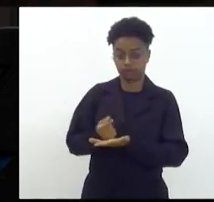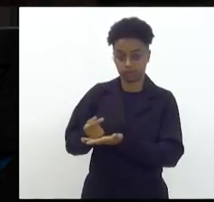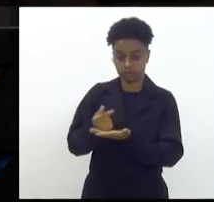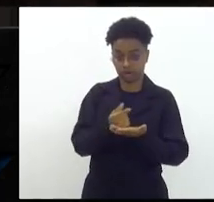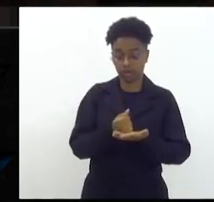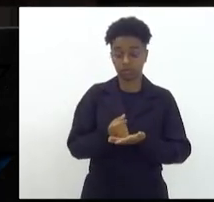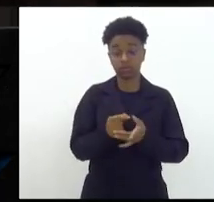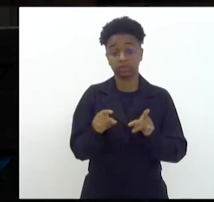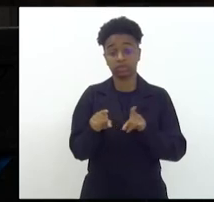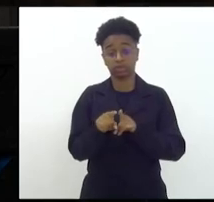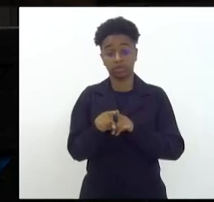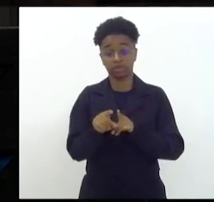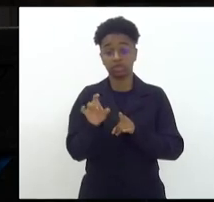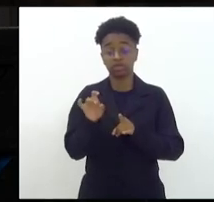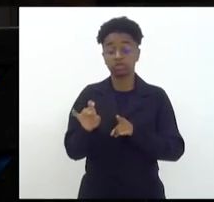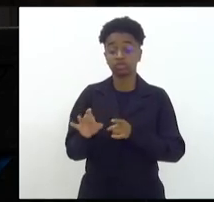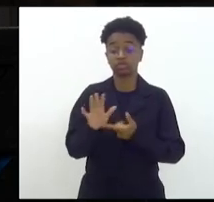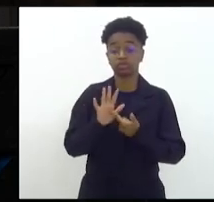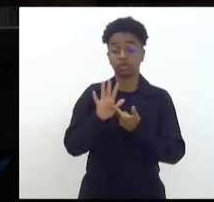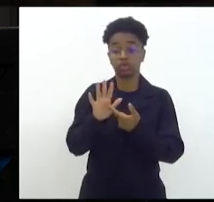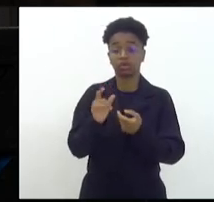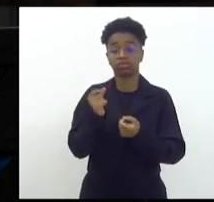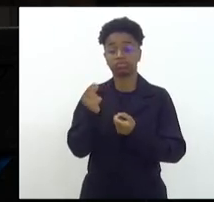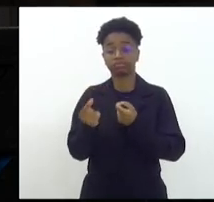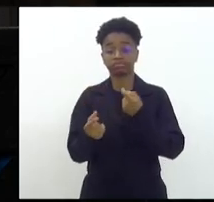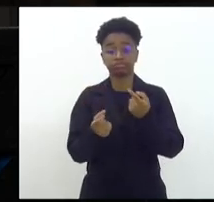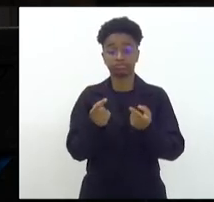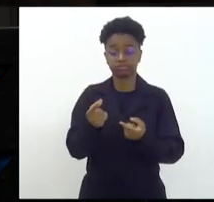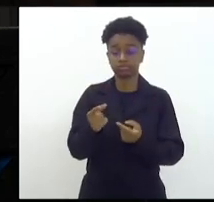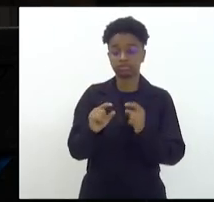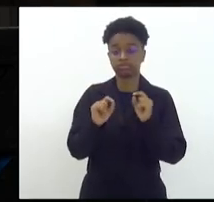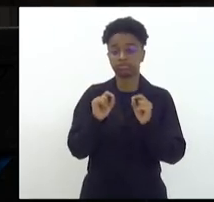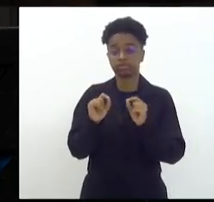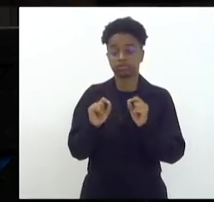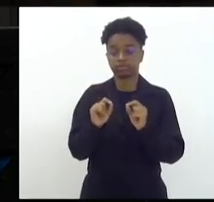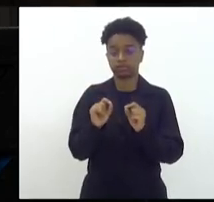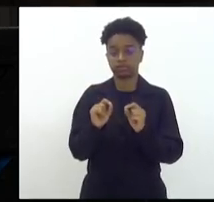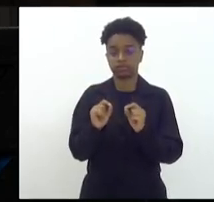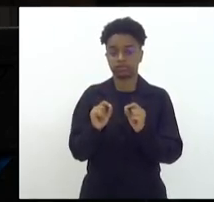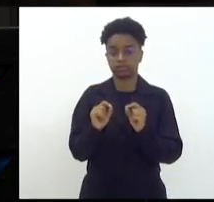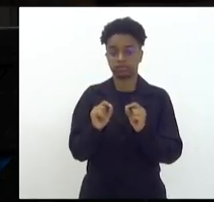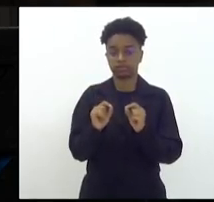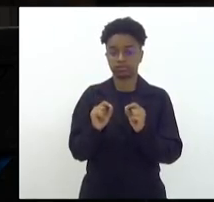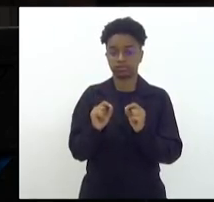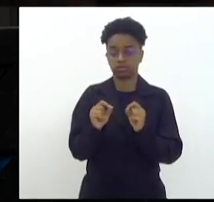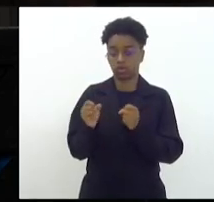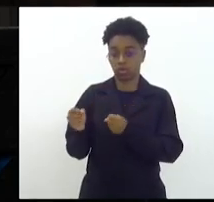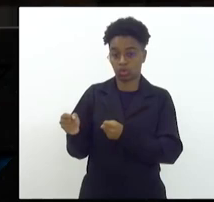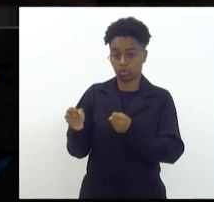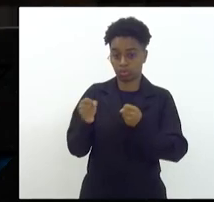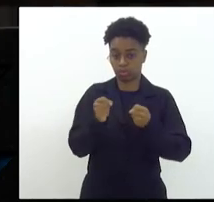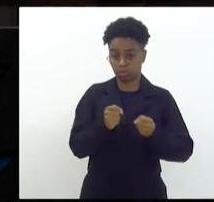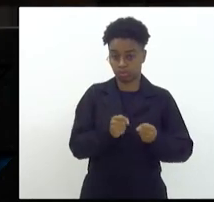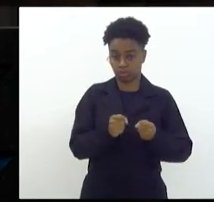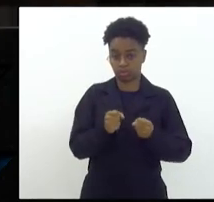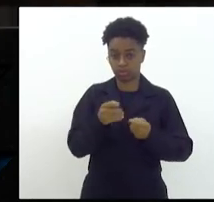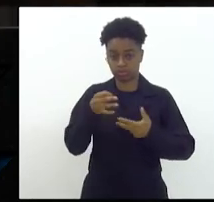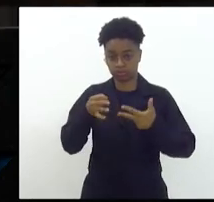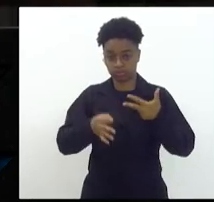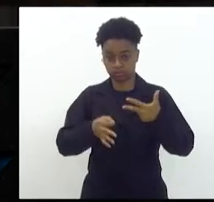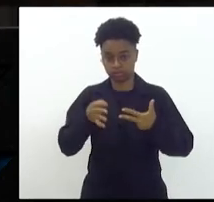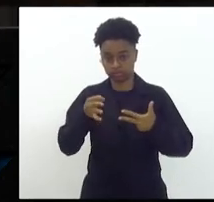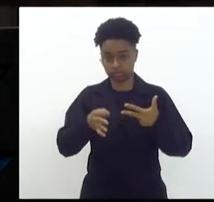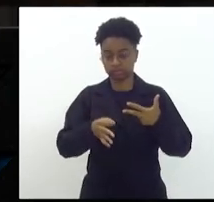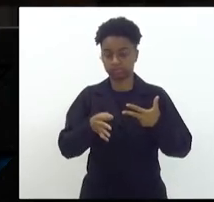e somente excepcionando excepcionalizando os poderes do Judiciário